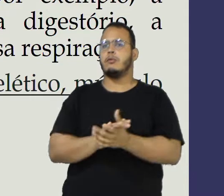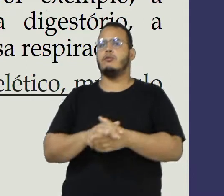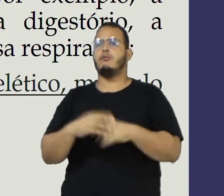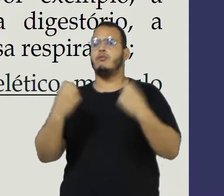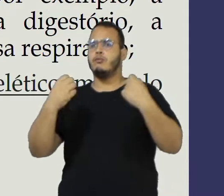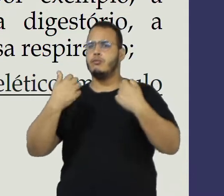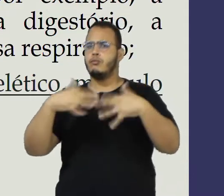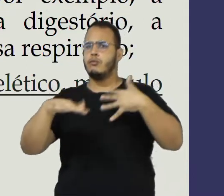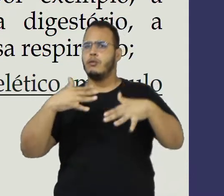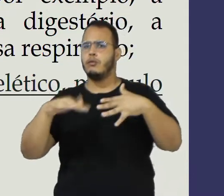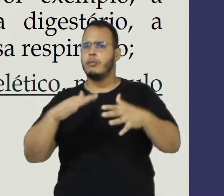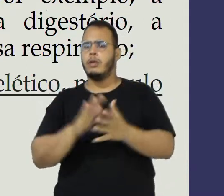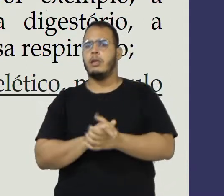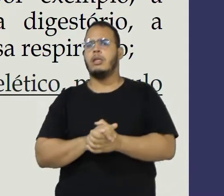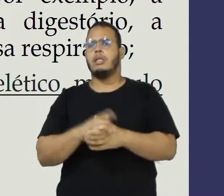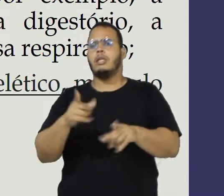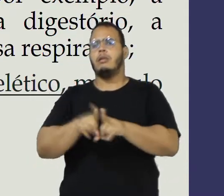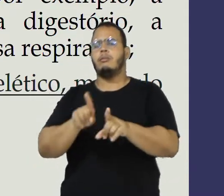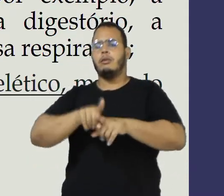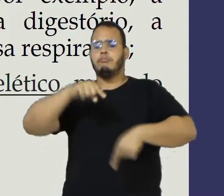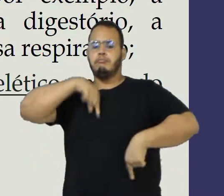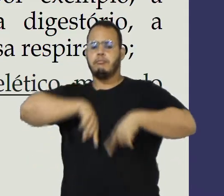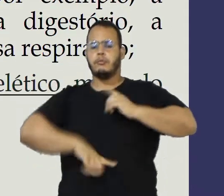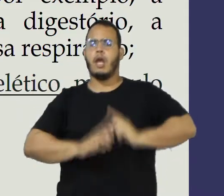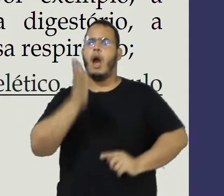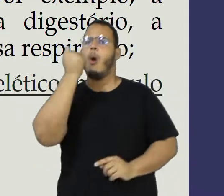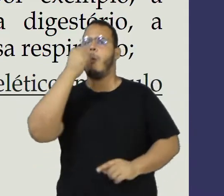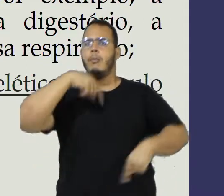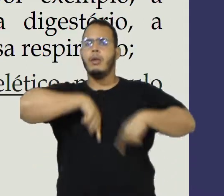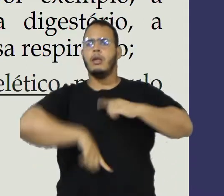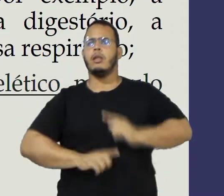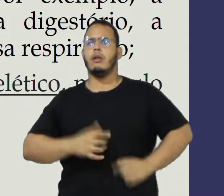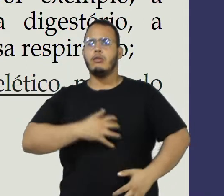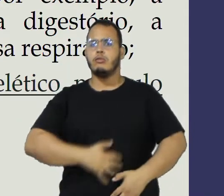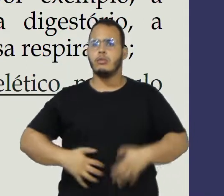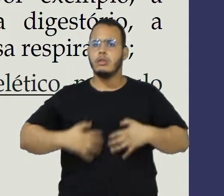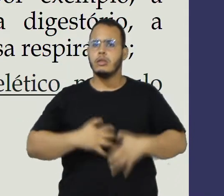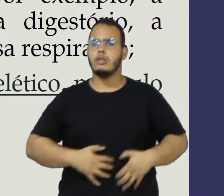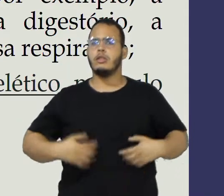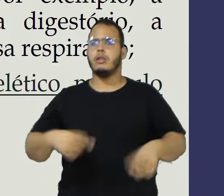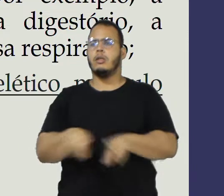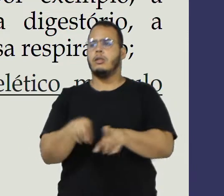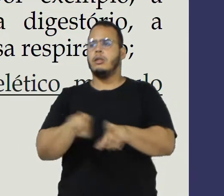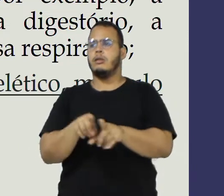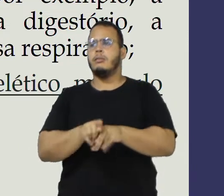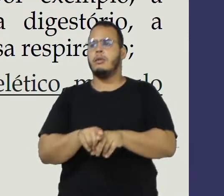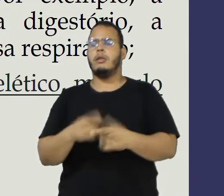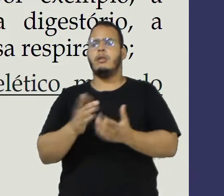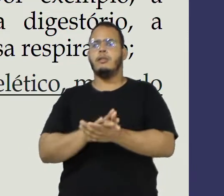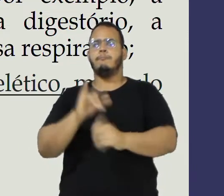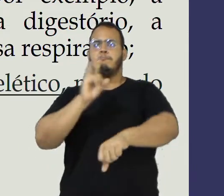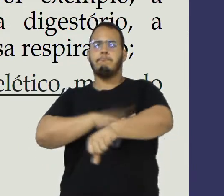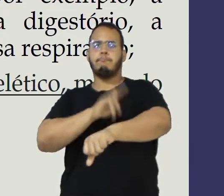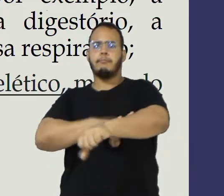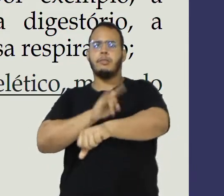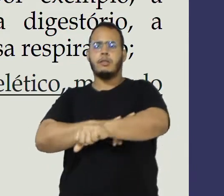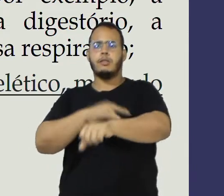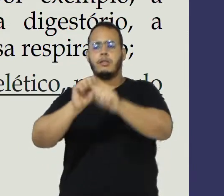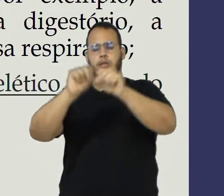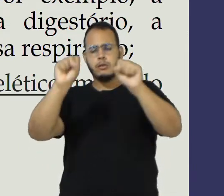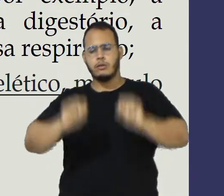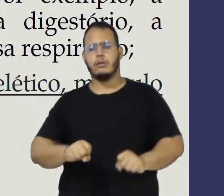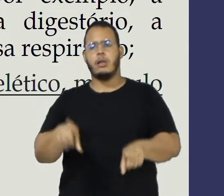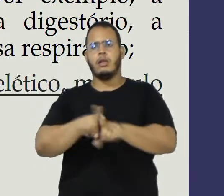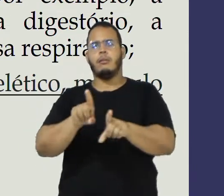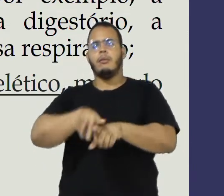exemplo, a passagem dos alimentos pelo nosso intestino, certo? A gente vai estar falando aí da passagem da urina pelo sistema urinário e também pela